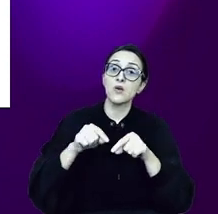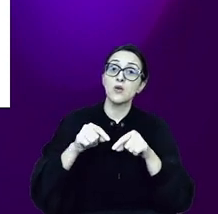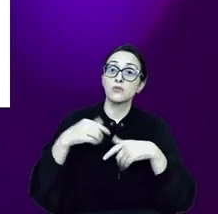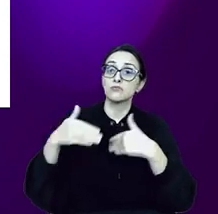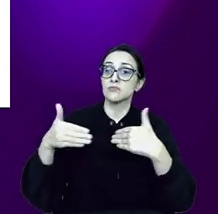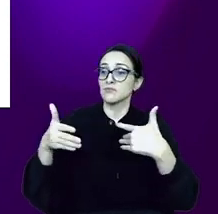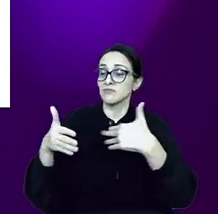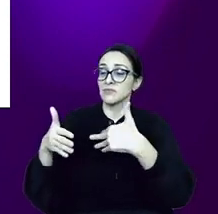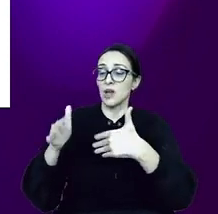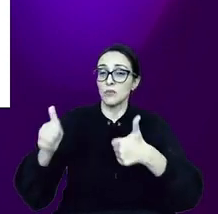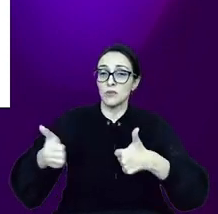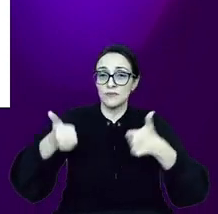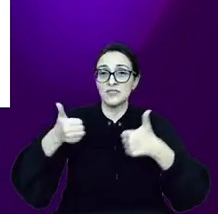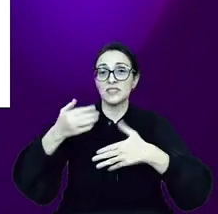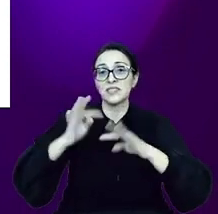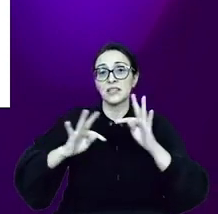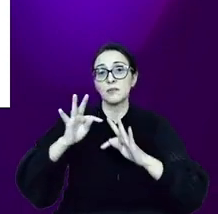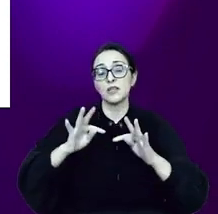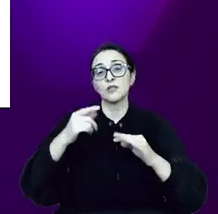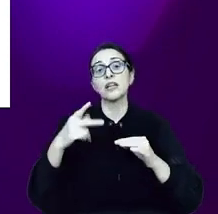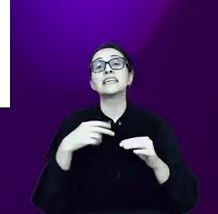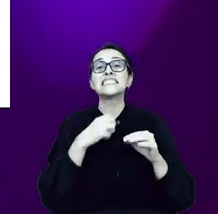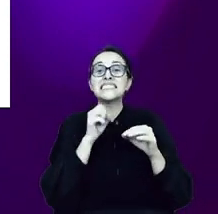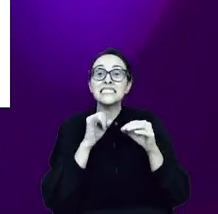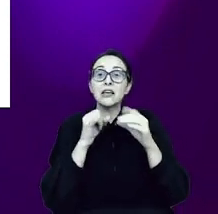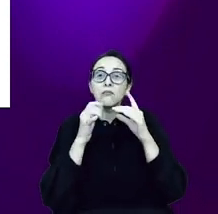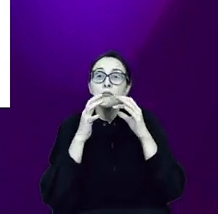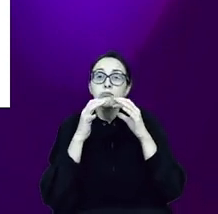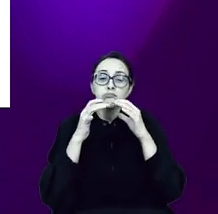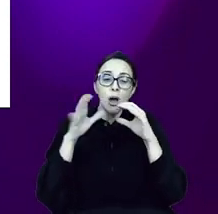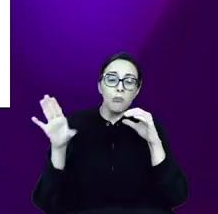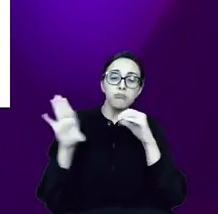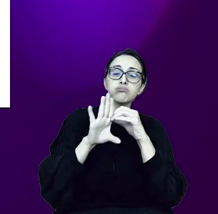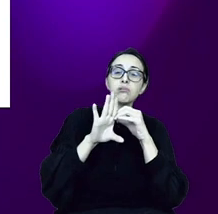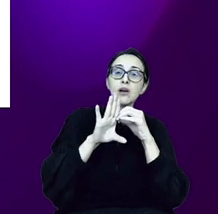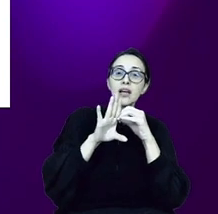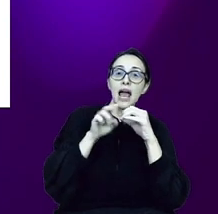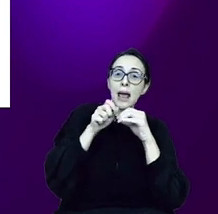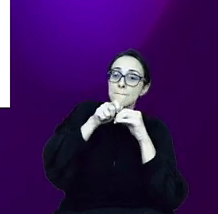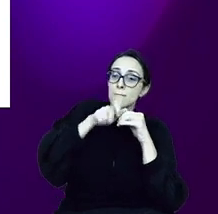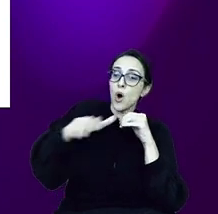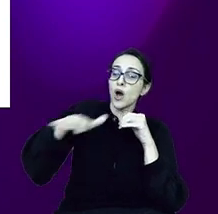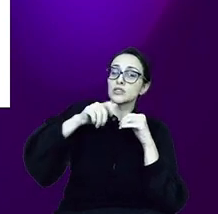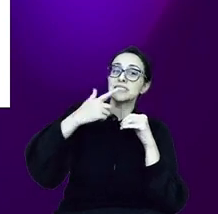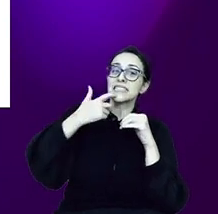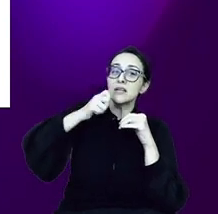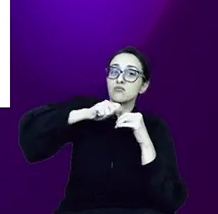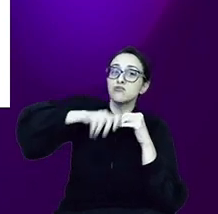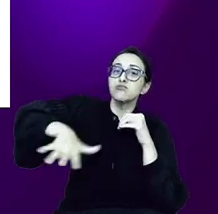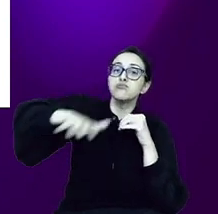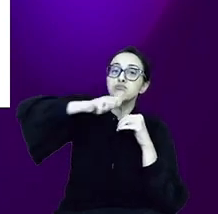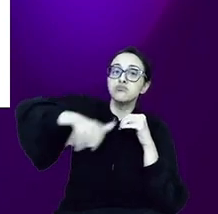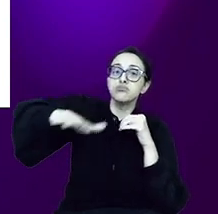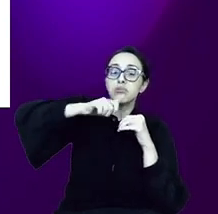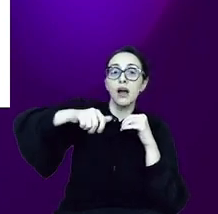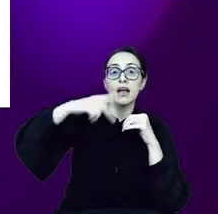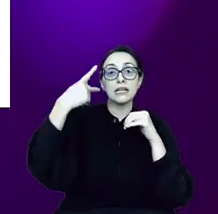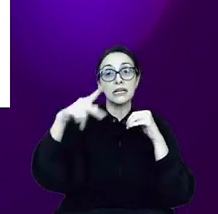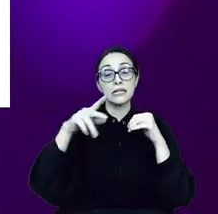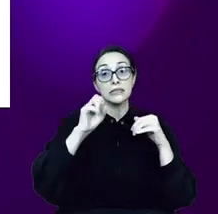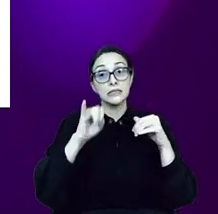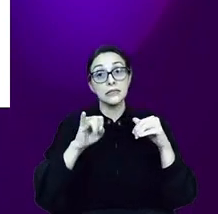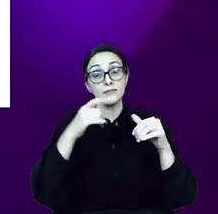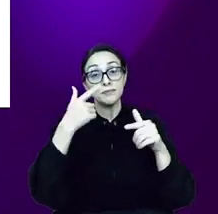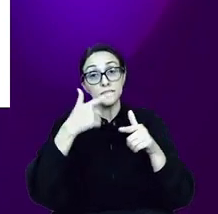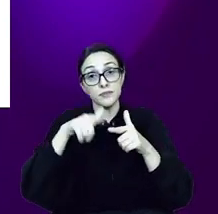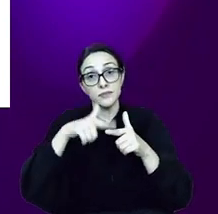desses pacientes. Para as lesões hemorrágicas, né, o grande problema das contusões é a progressão hemorrágica que acontece nesses pacientes, levando,